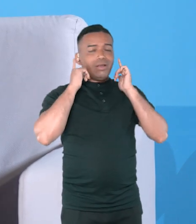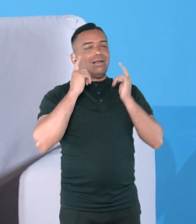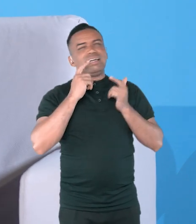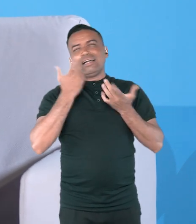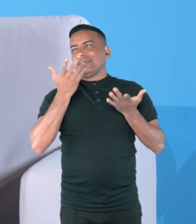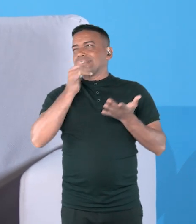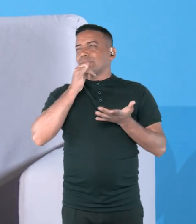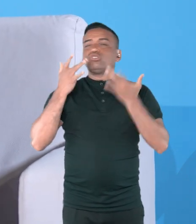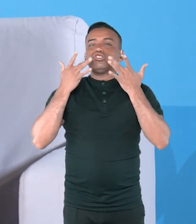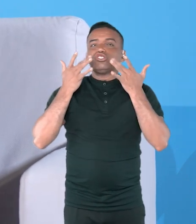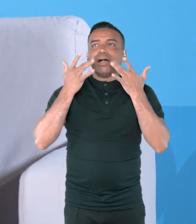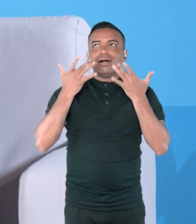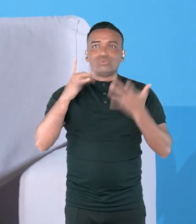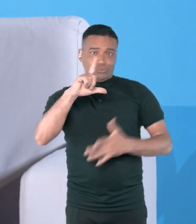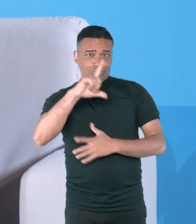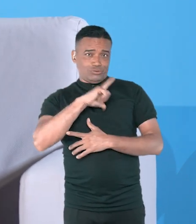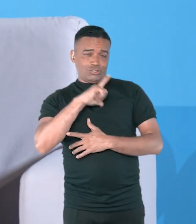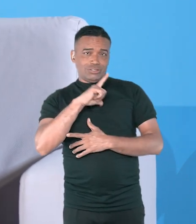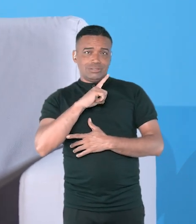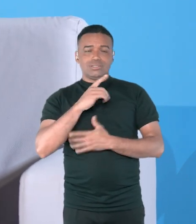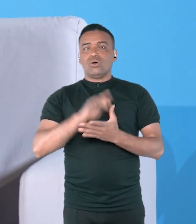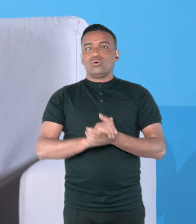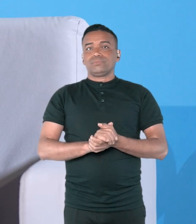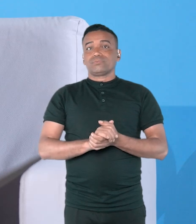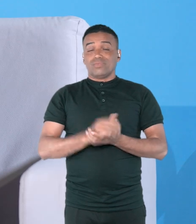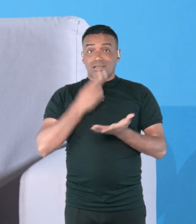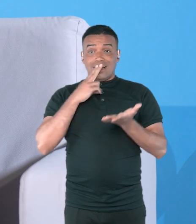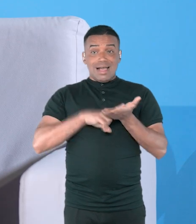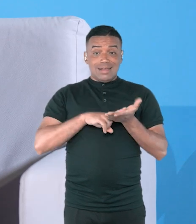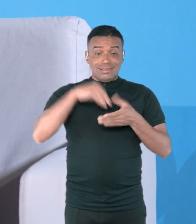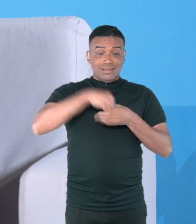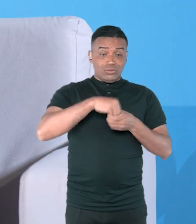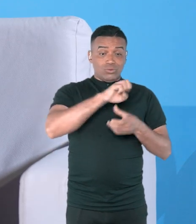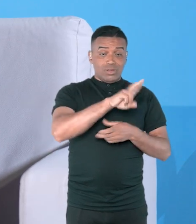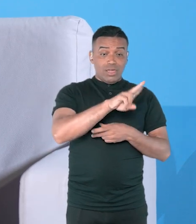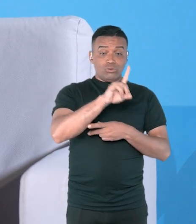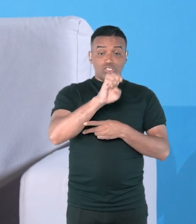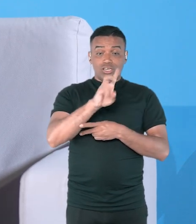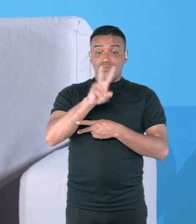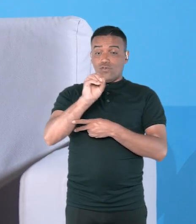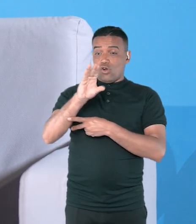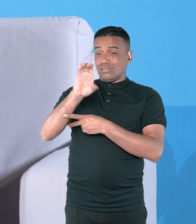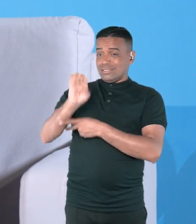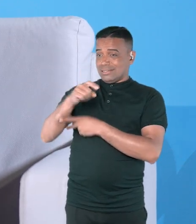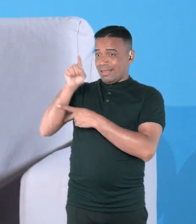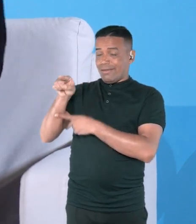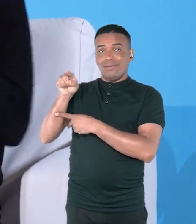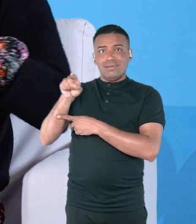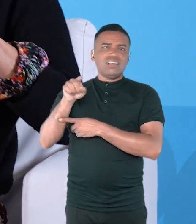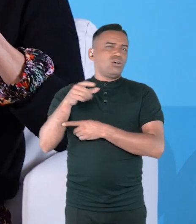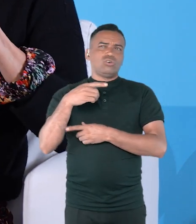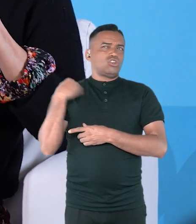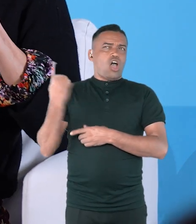Não, que é uma peça que a gente tinha... Eu acho que o que as cartas foram no Eu de Você, para fazer os links com textos, a